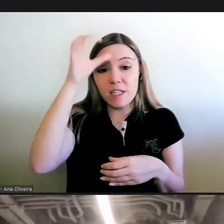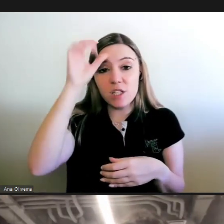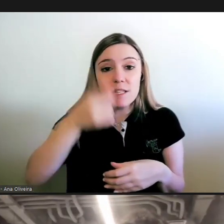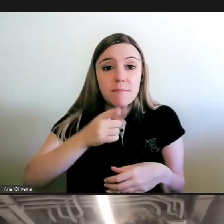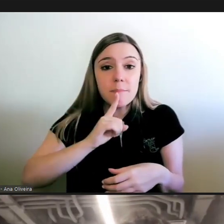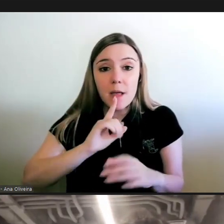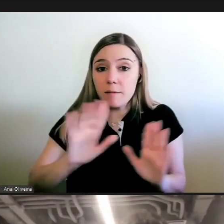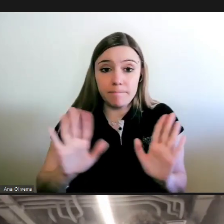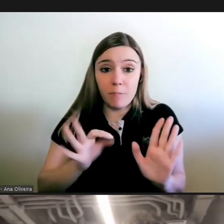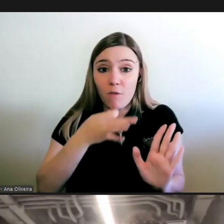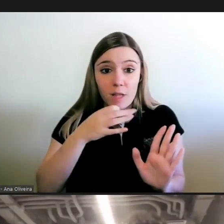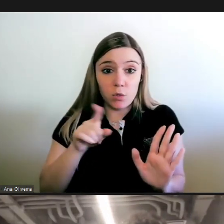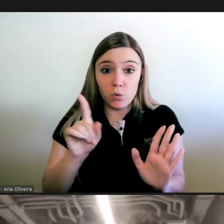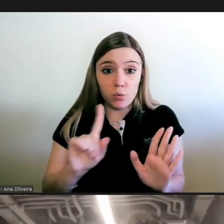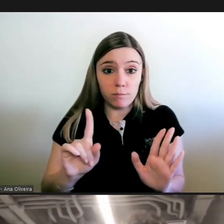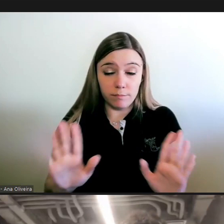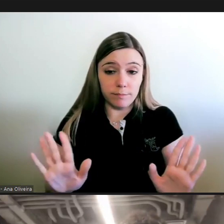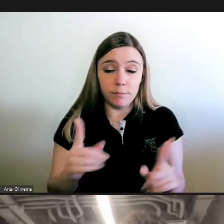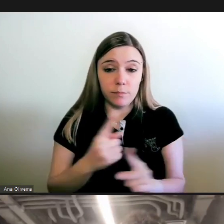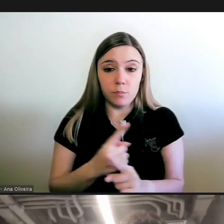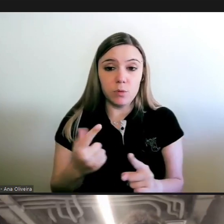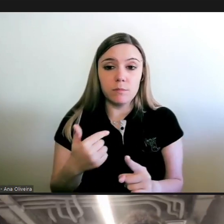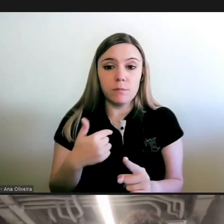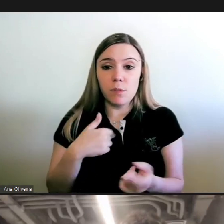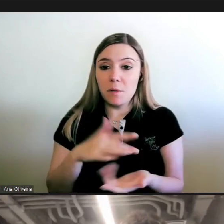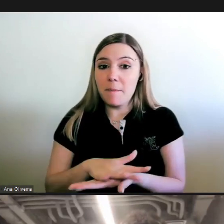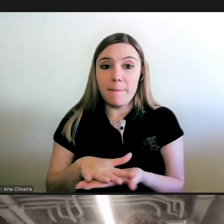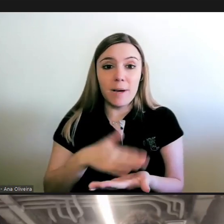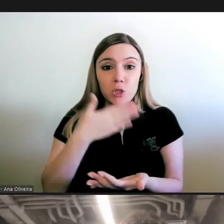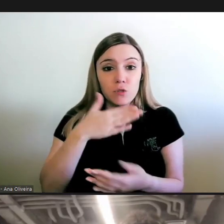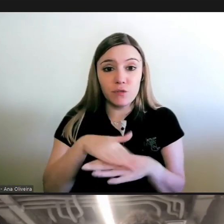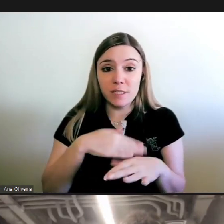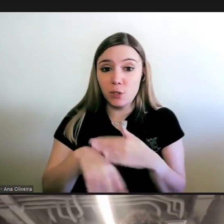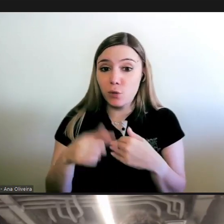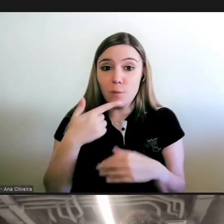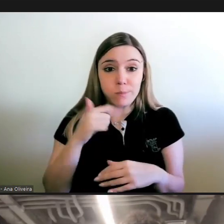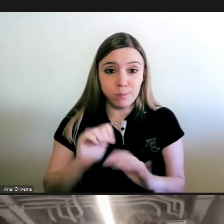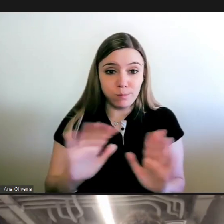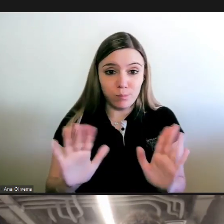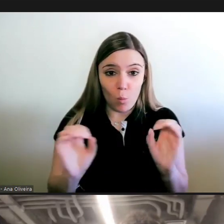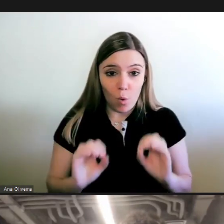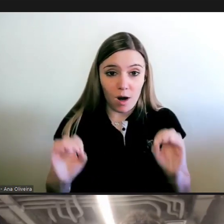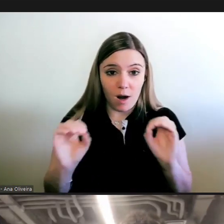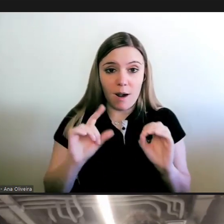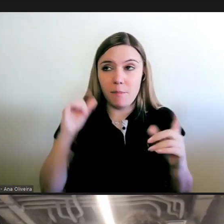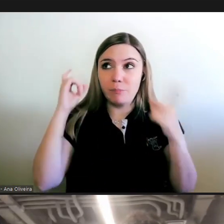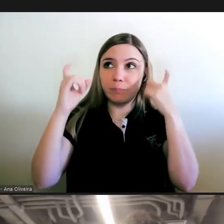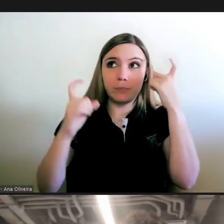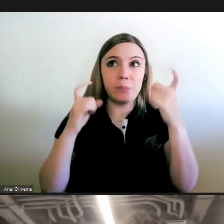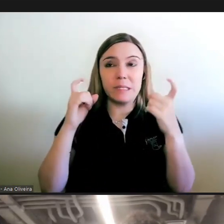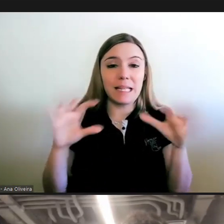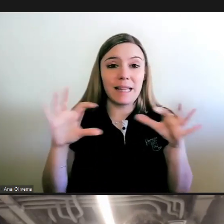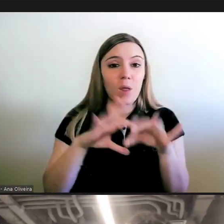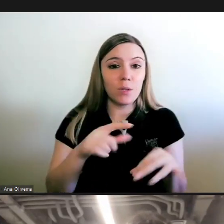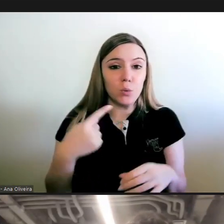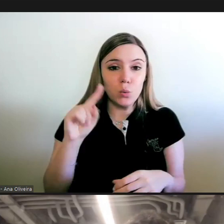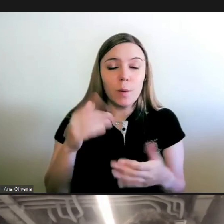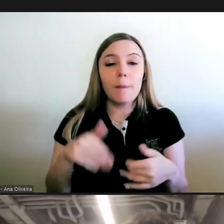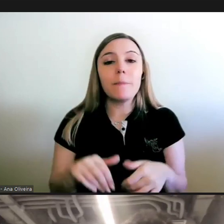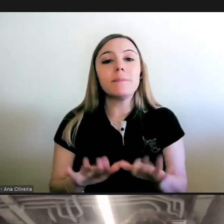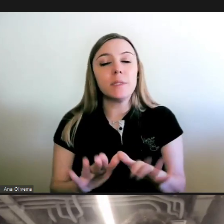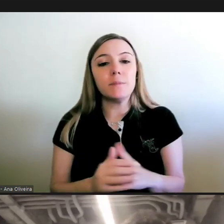não tenho bases suficientes para o fazer, nem reflexão suficiente para a fazer, mas é assim,